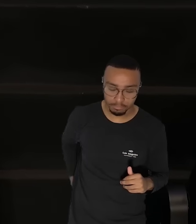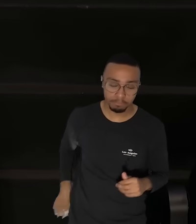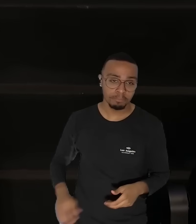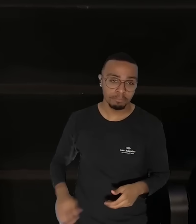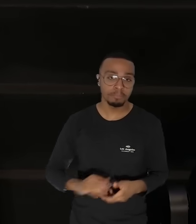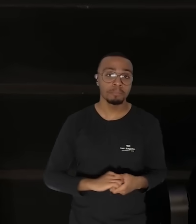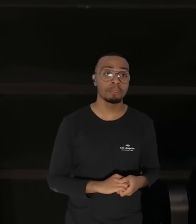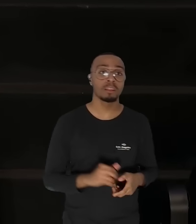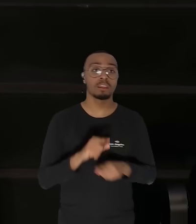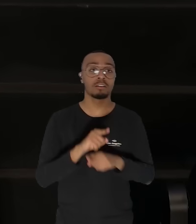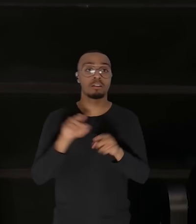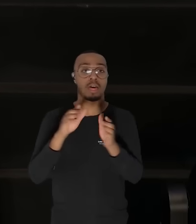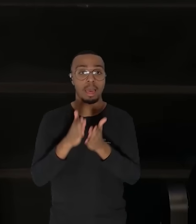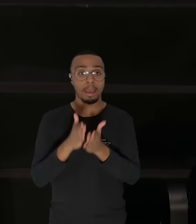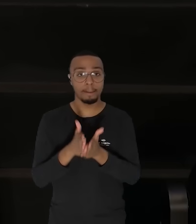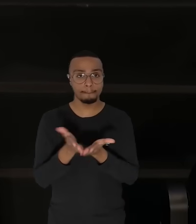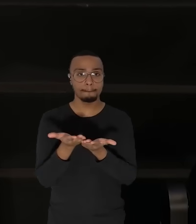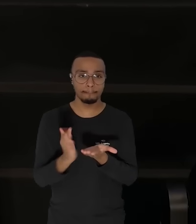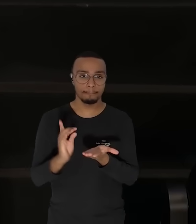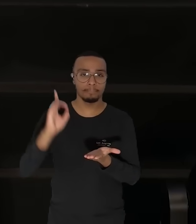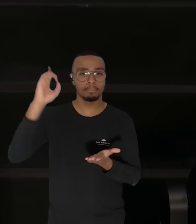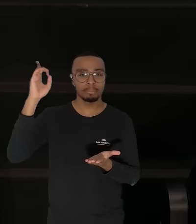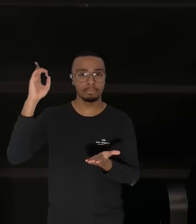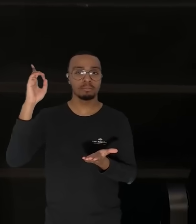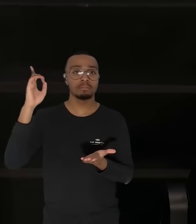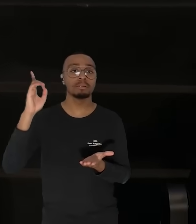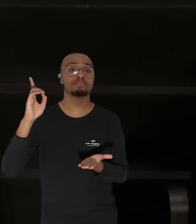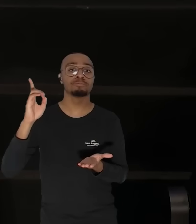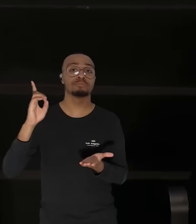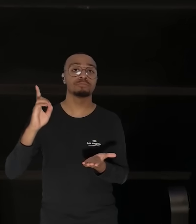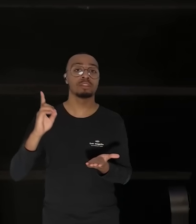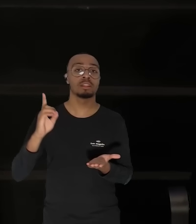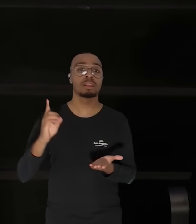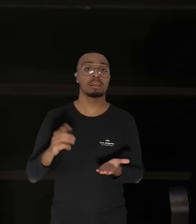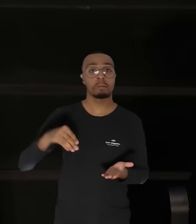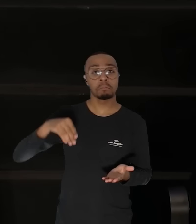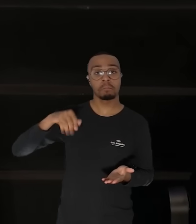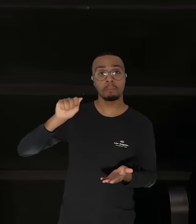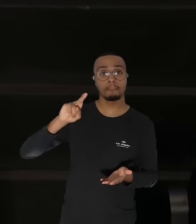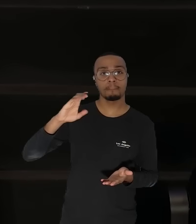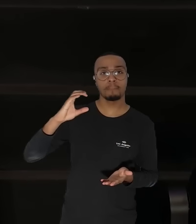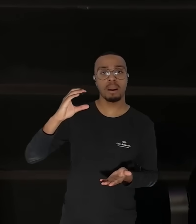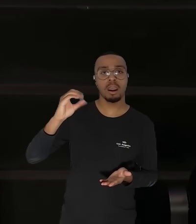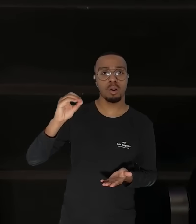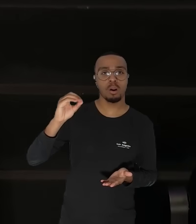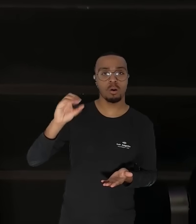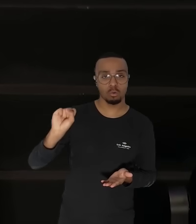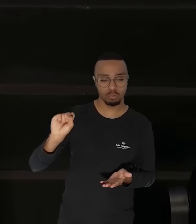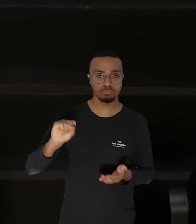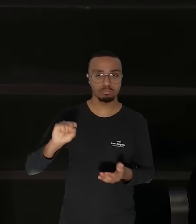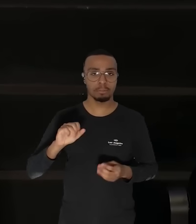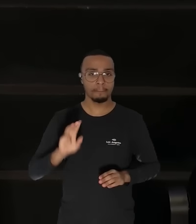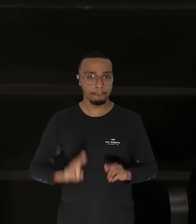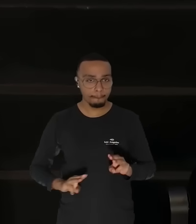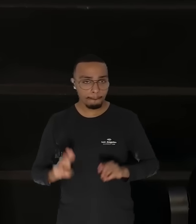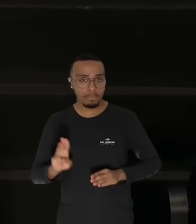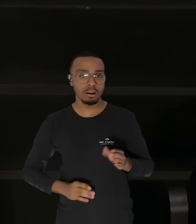O Evangelho, segundo escreveu Marcos, capítulo 4, versículo 35.